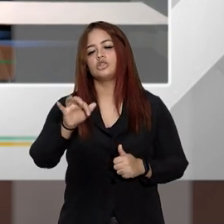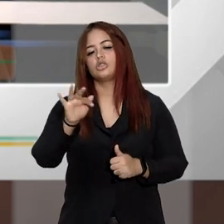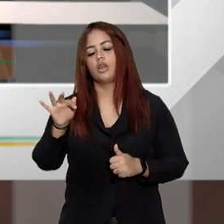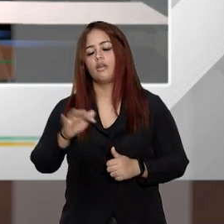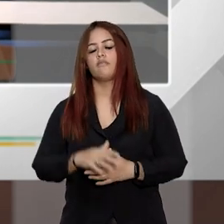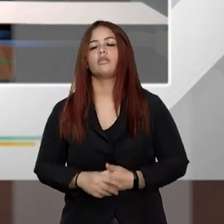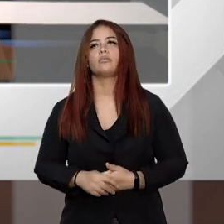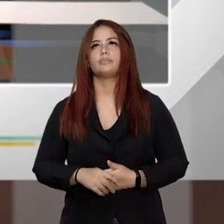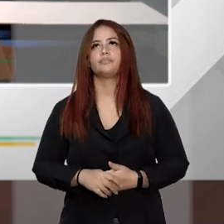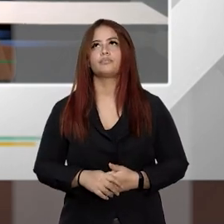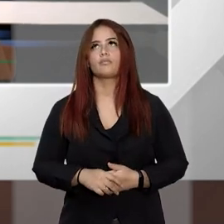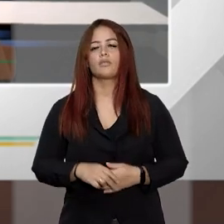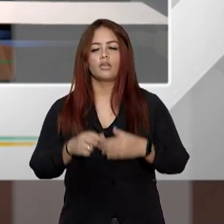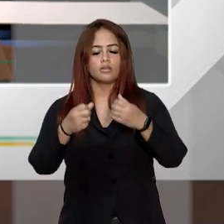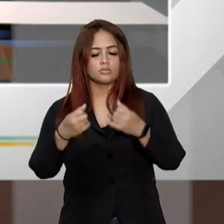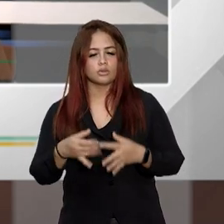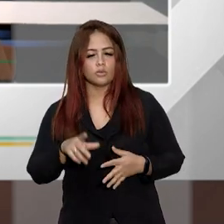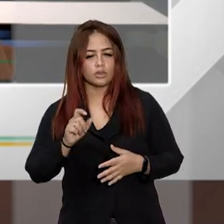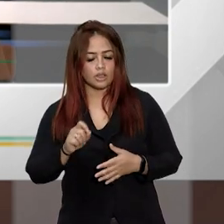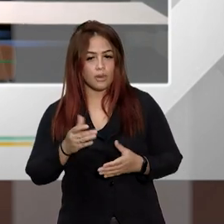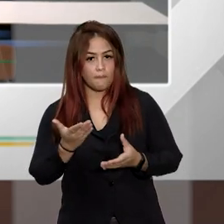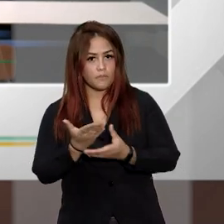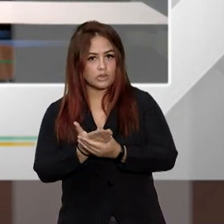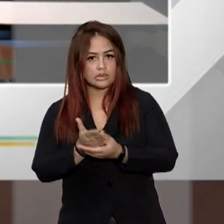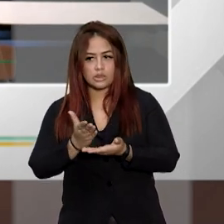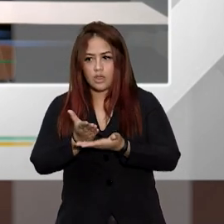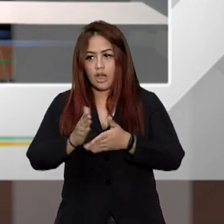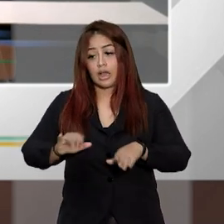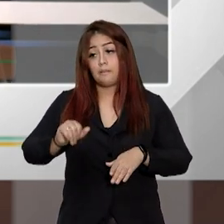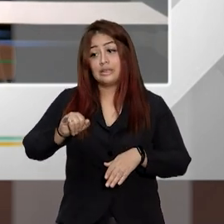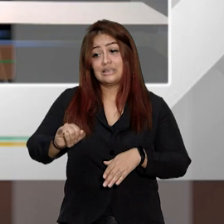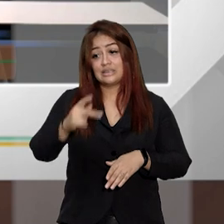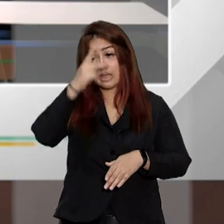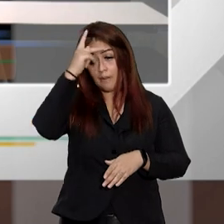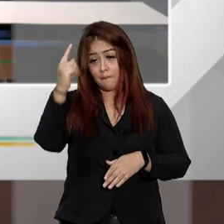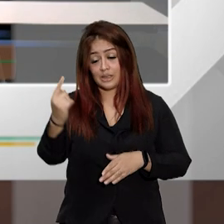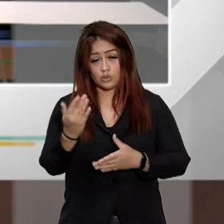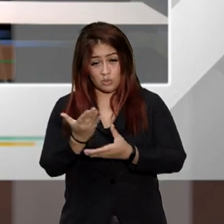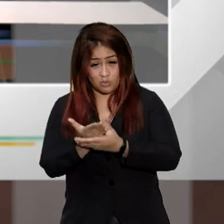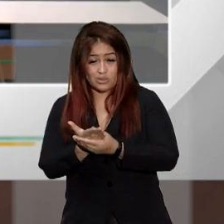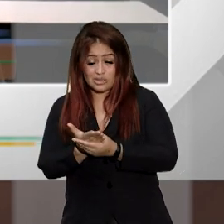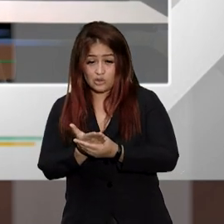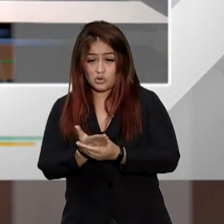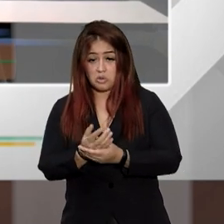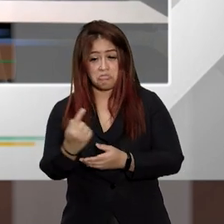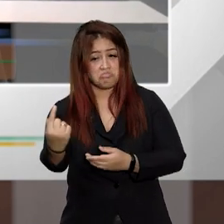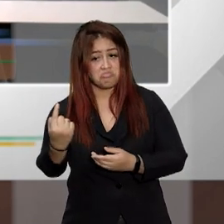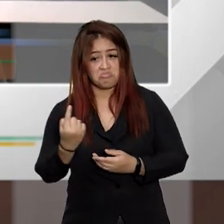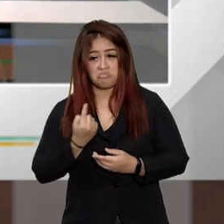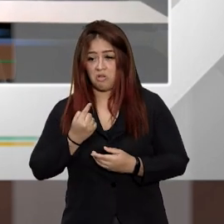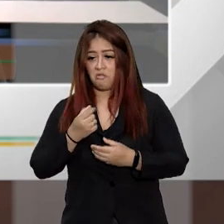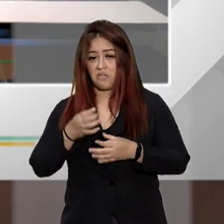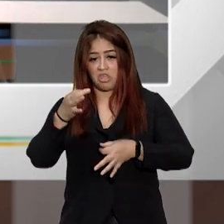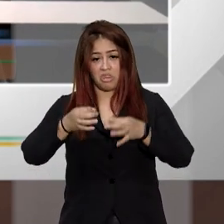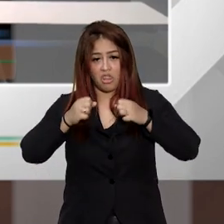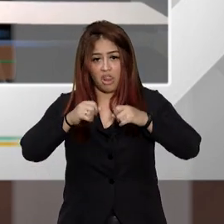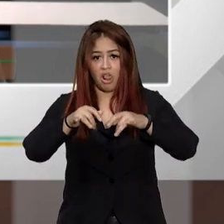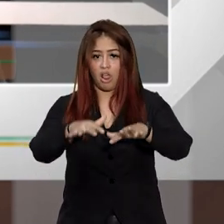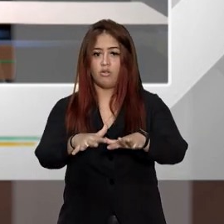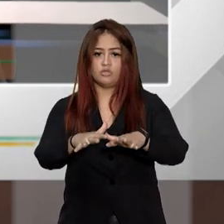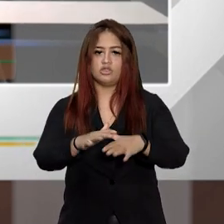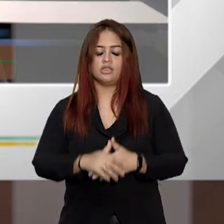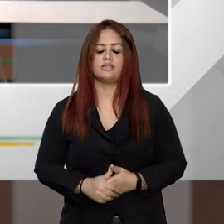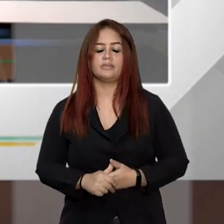Especiais Federais e que diz que o processo deve ser extinto quando o autor deixa de comparecer a qualquer das audiências